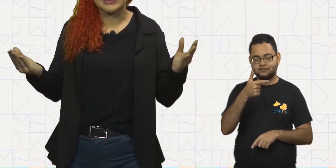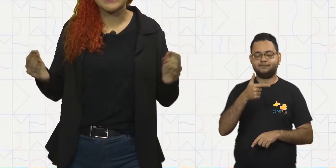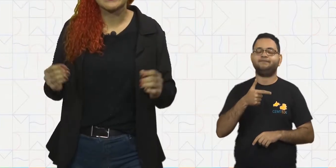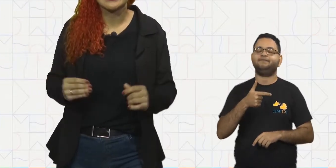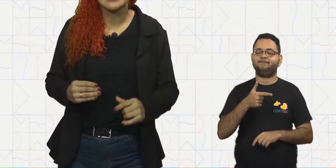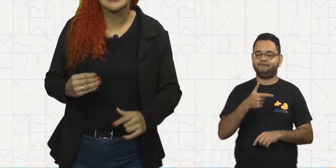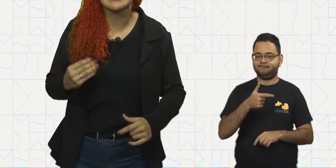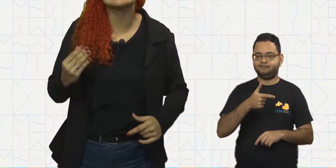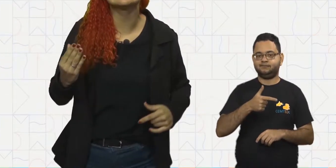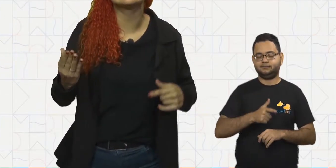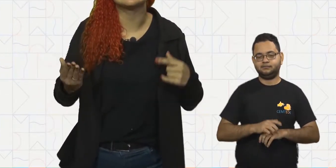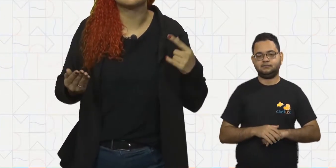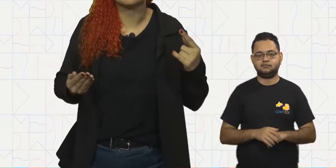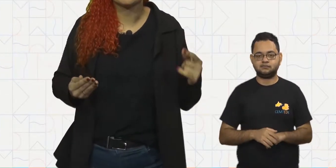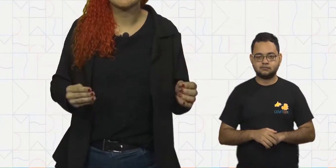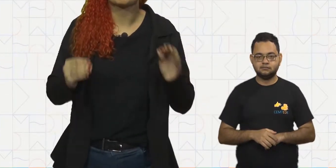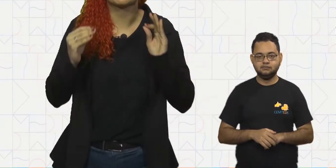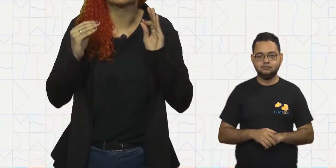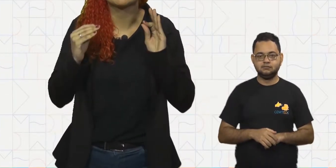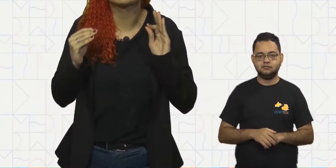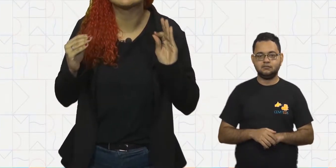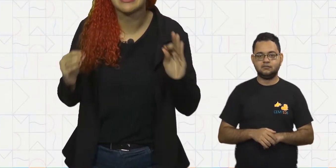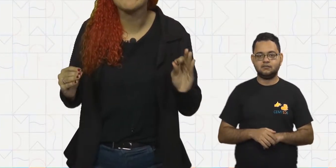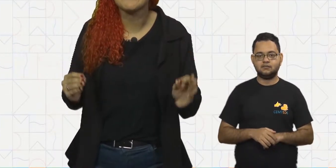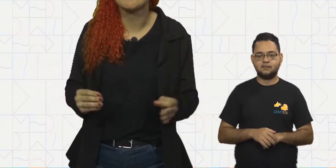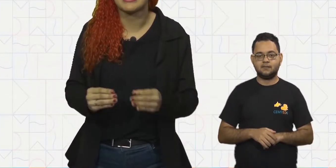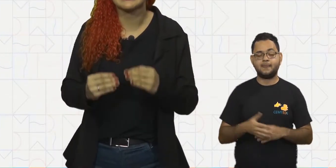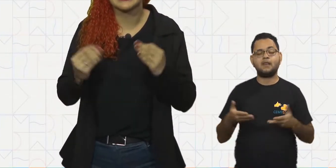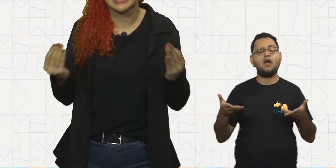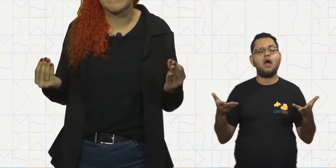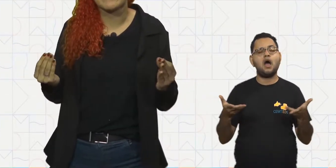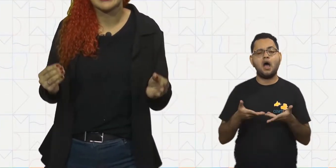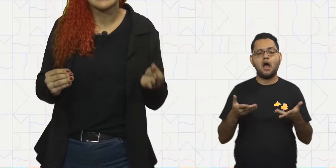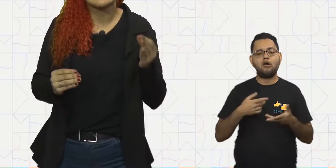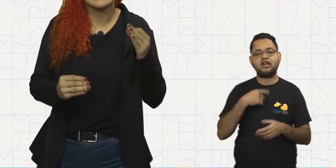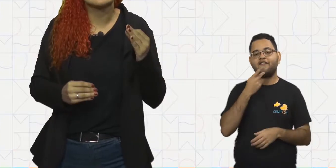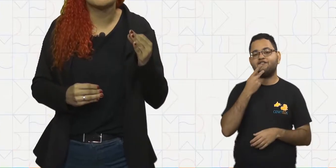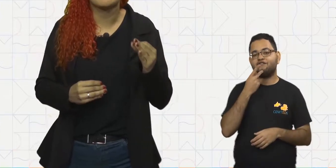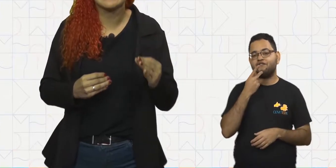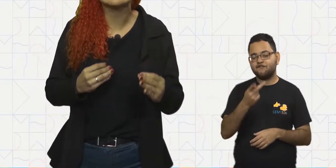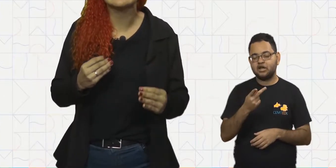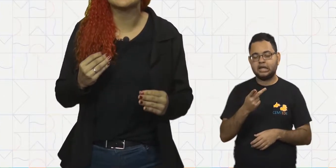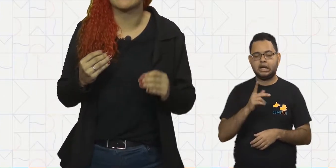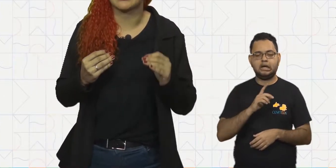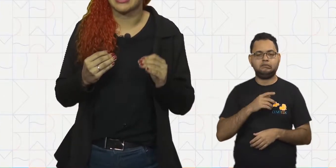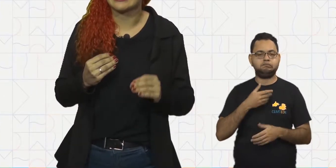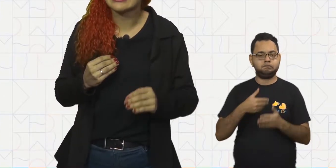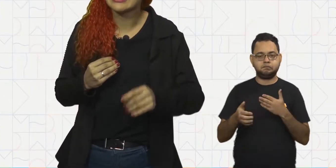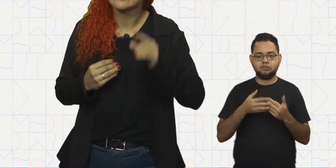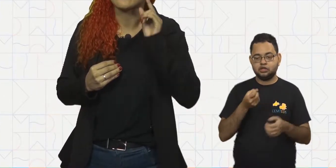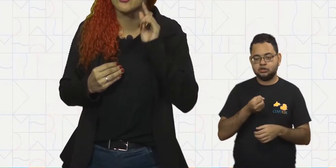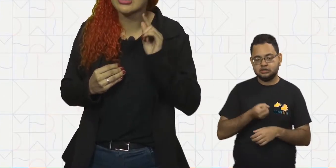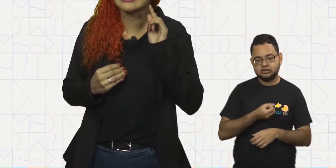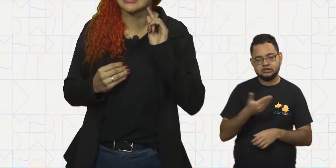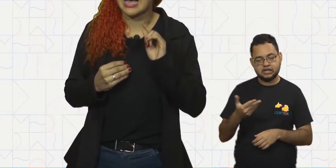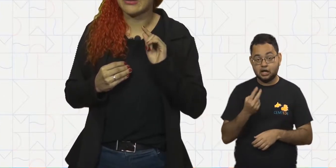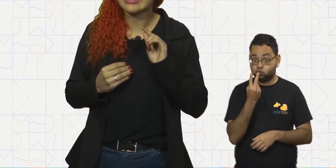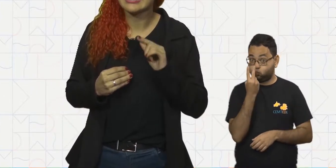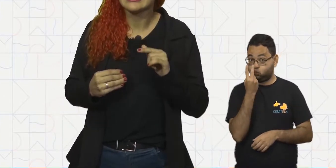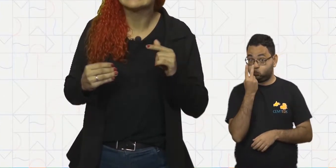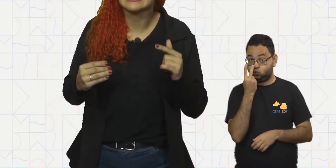12 assim podemos afirmar que nós diversas jogadas